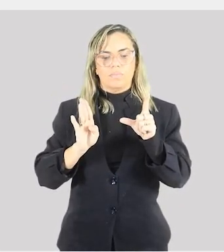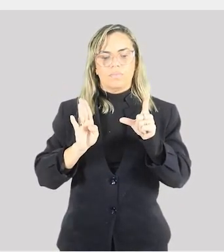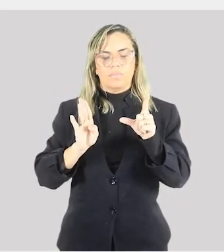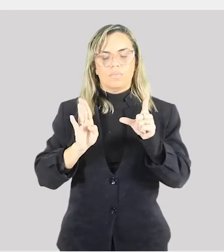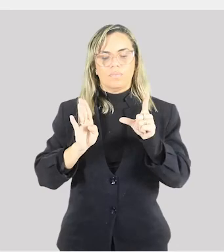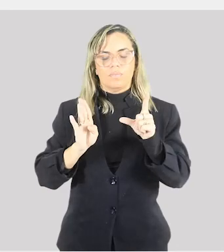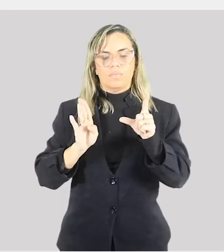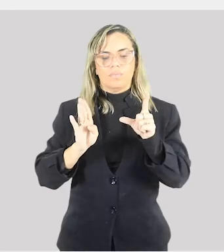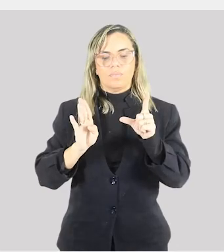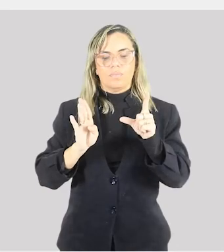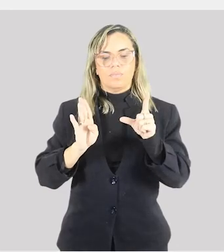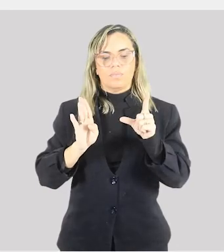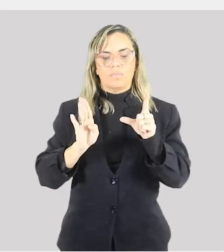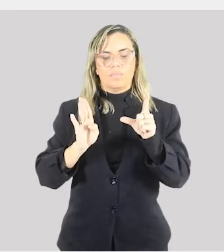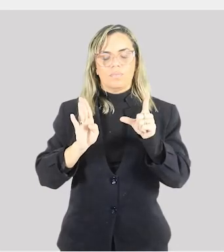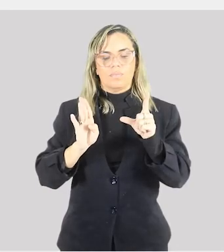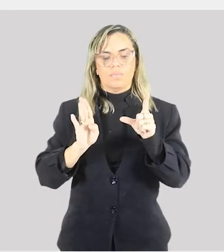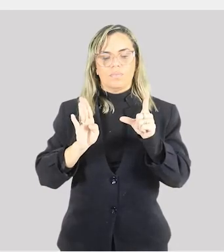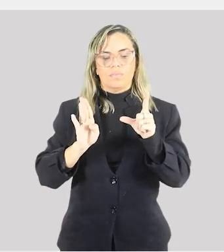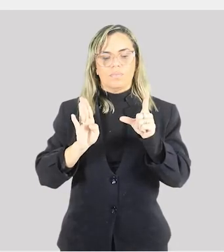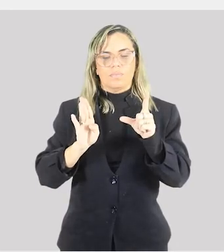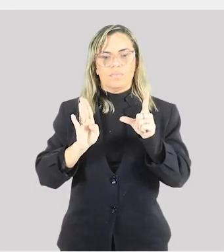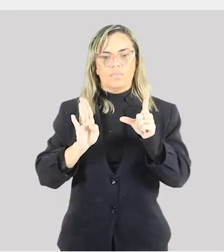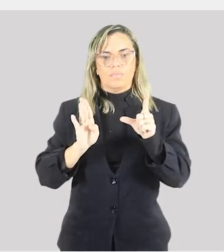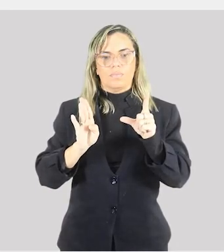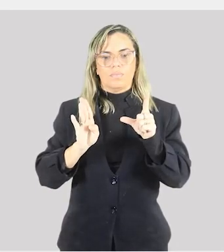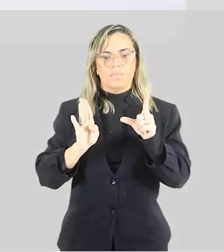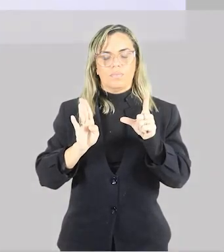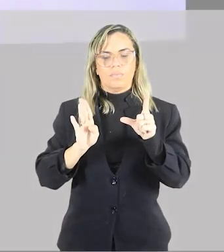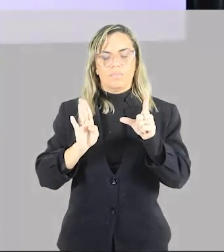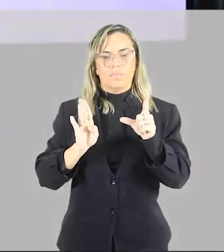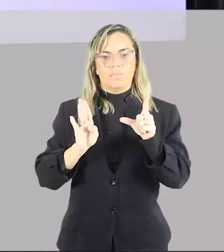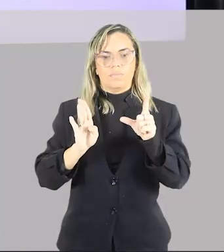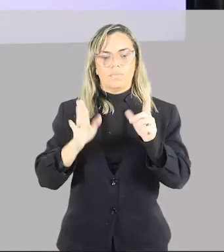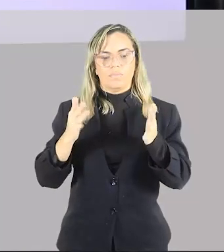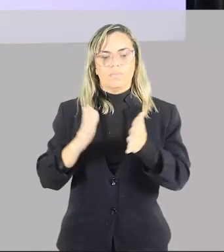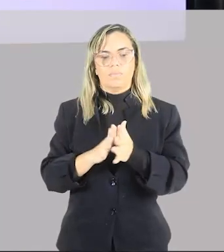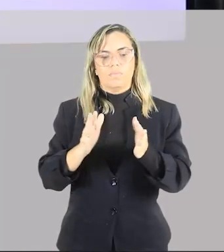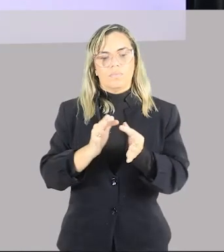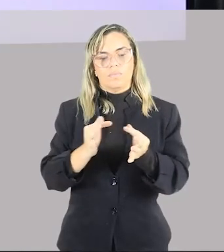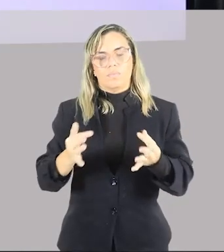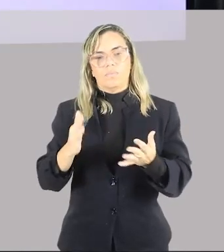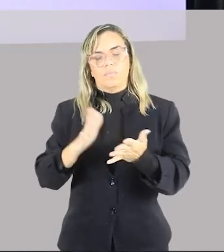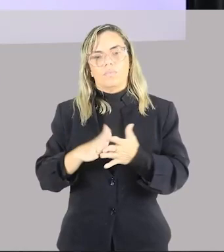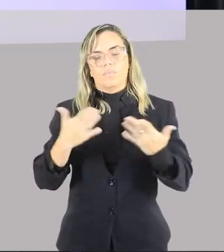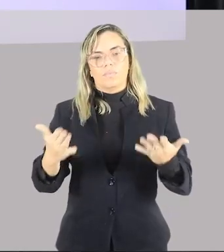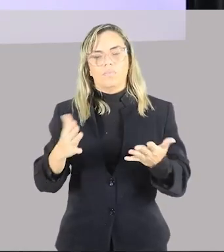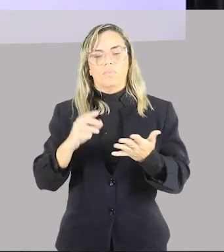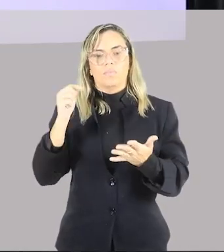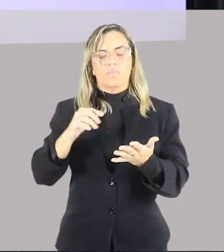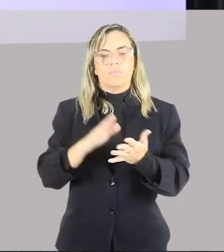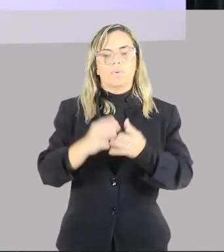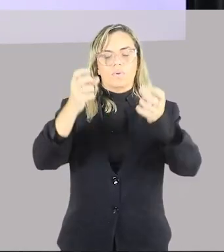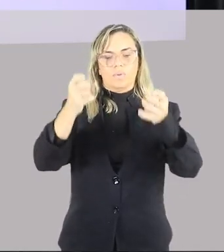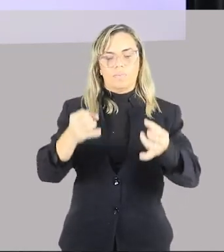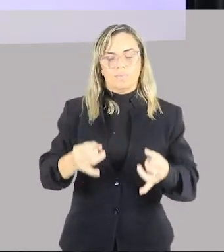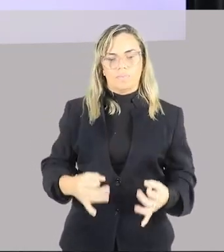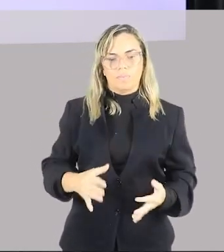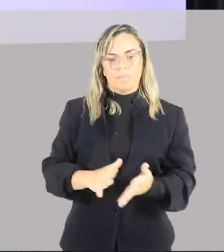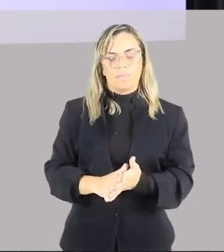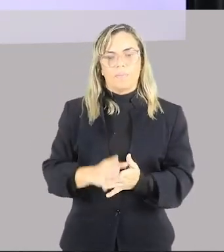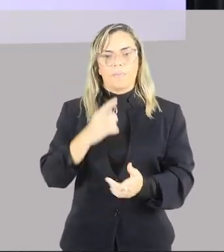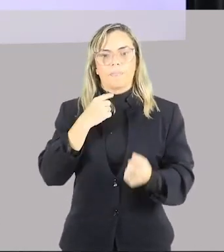em órgão colegiado ou manifestação de um agente em órgãos singulares. Quando a gente fala de ato simples, eu estou falando de simplicidade, eu estou falando de